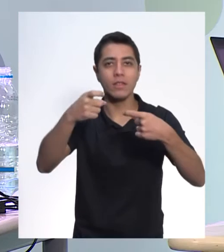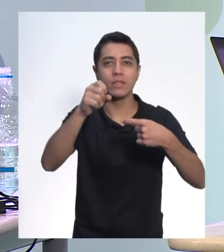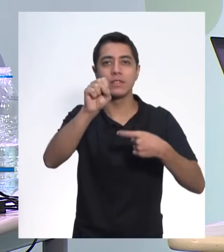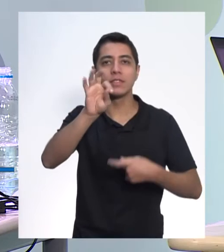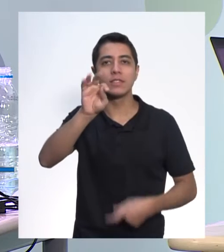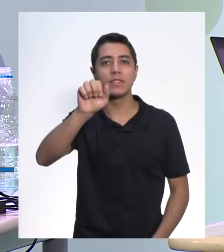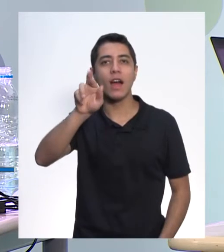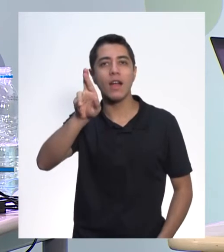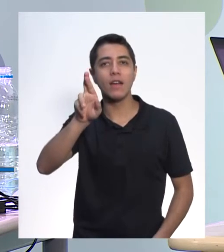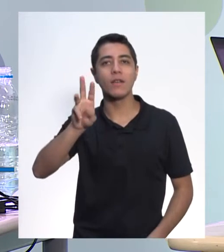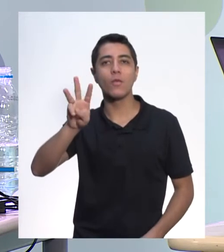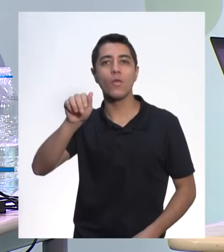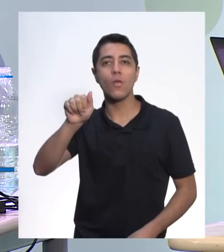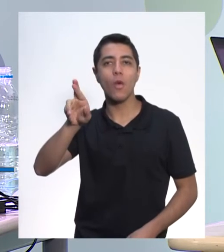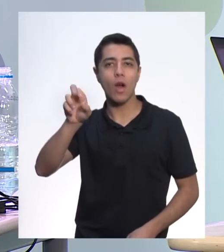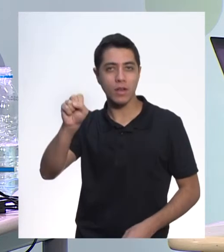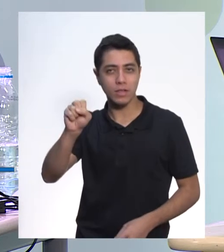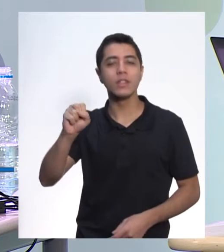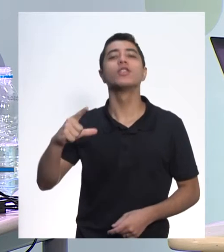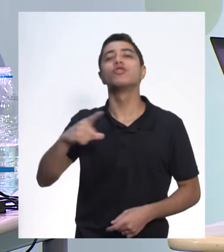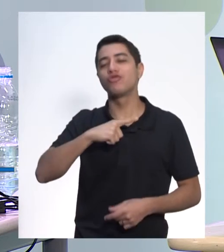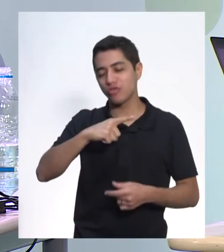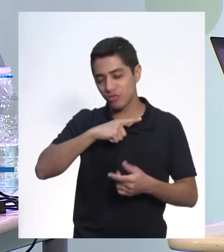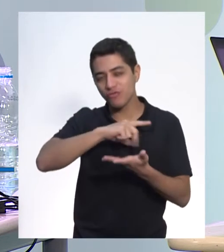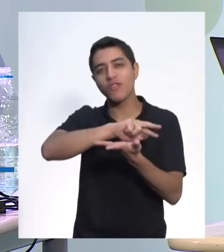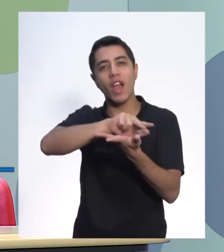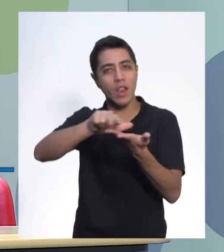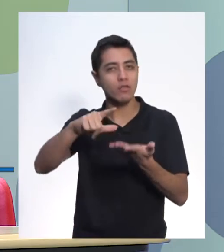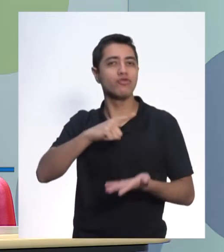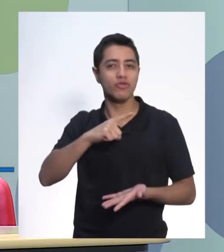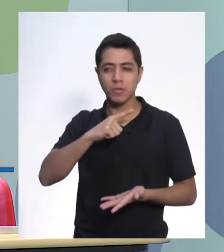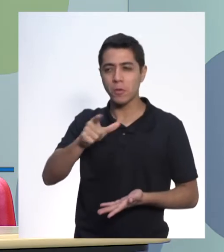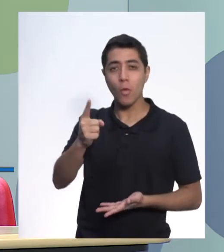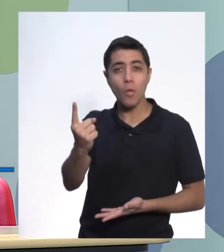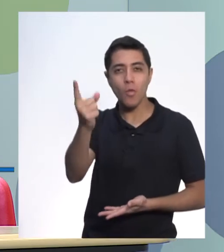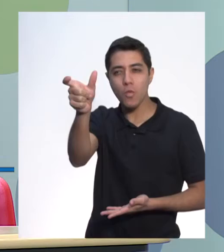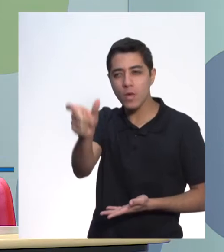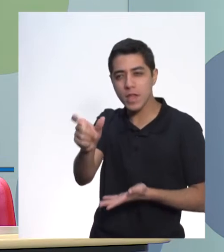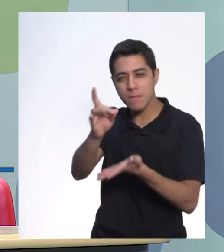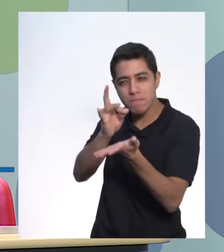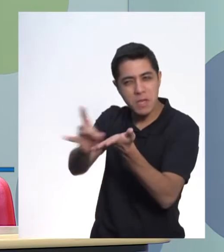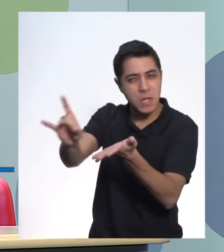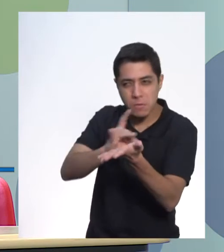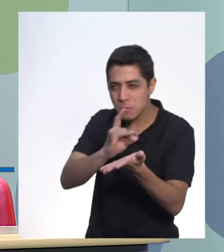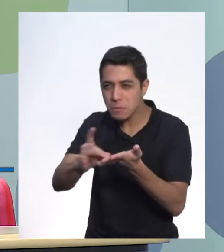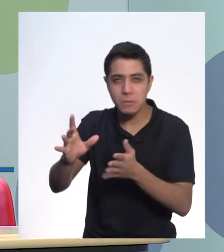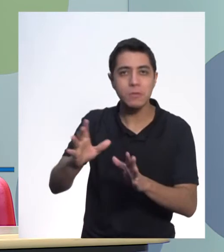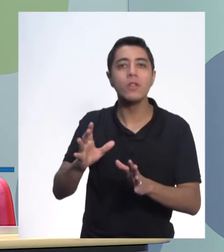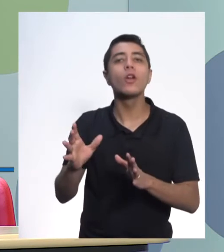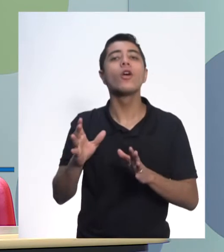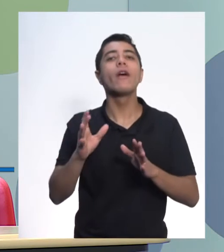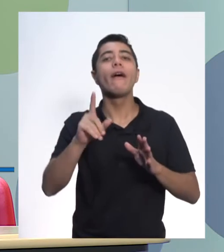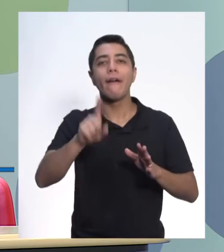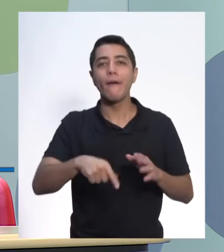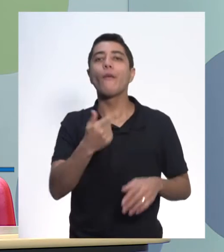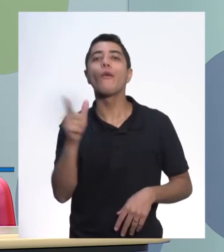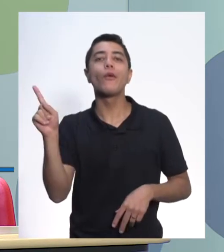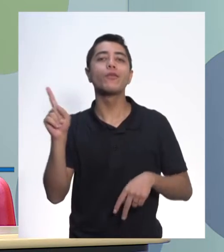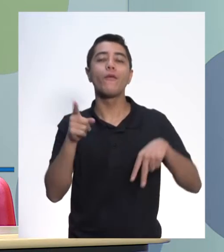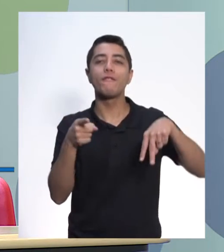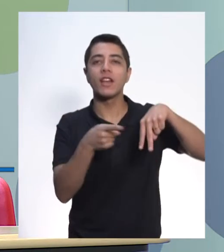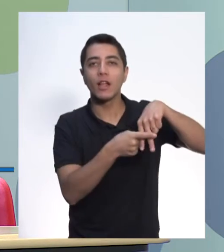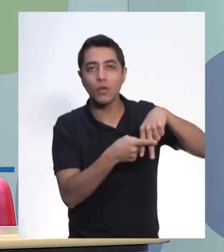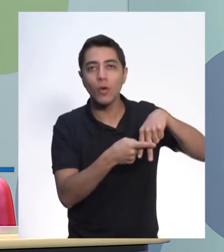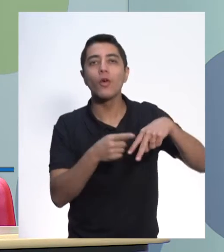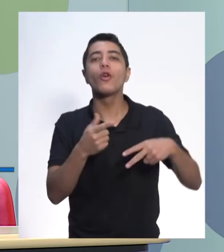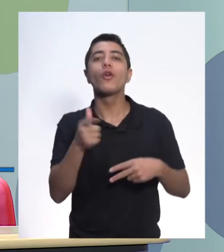série de filmes produzidos pensando nesse modelo de inimigo comum, inimigo público ali, Jovens Titãs, Vingadores, Arlequina. A gente